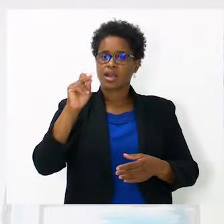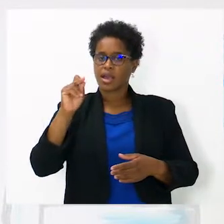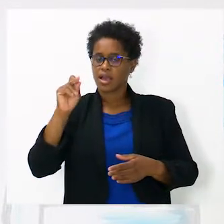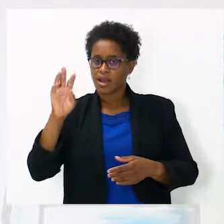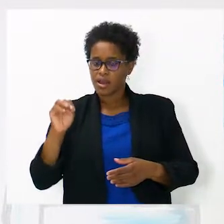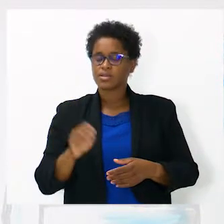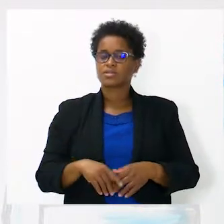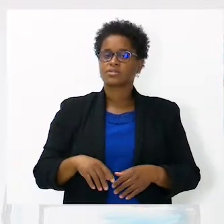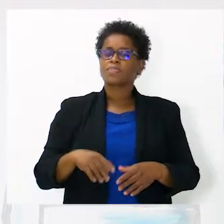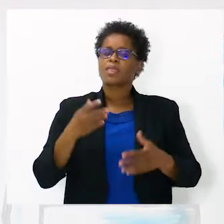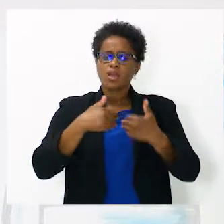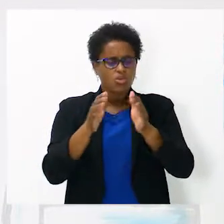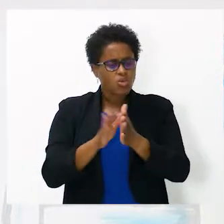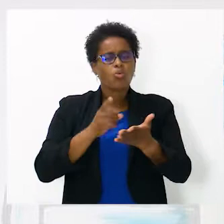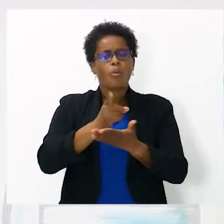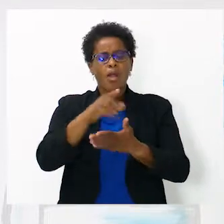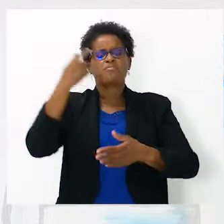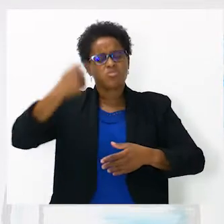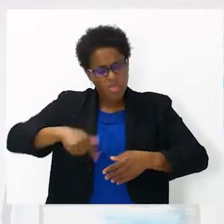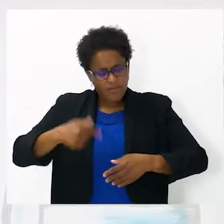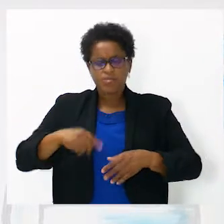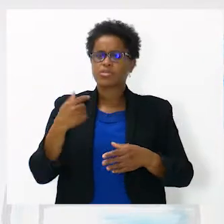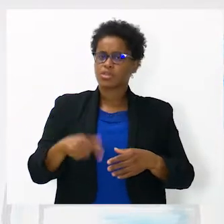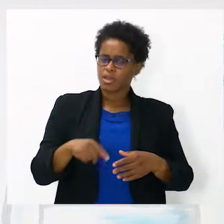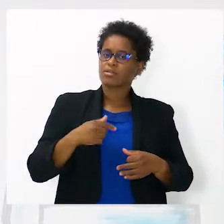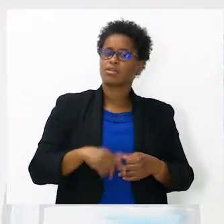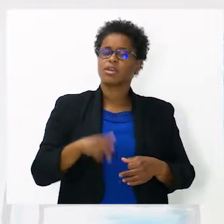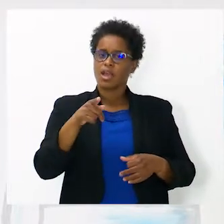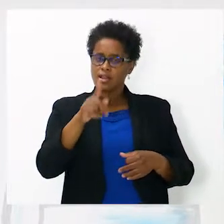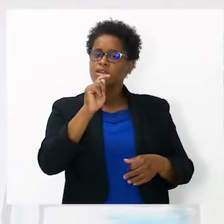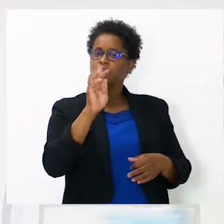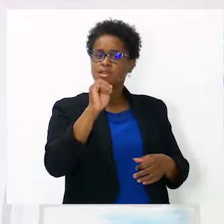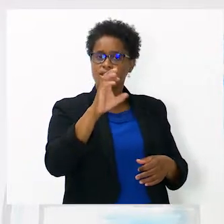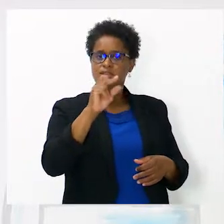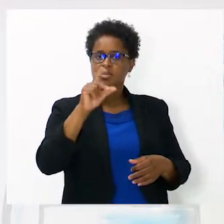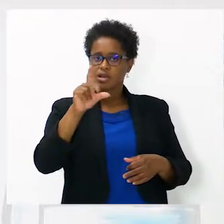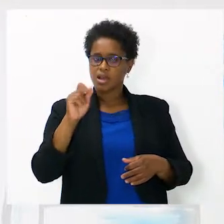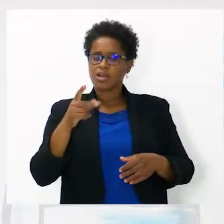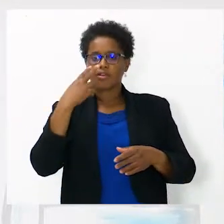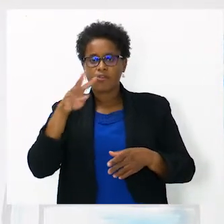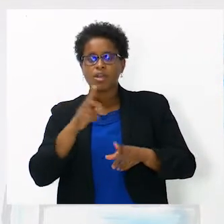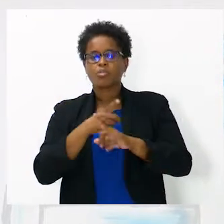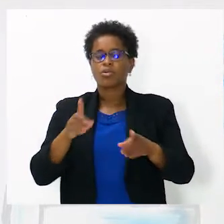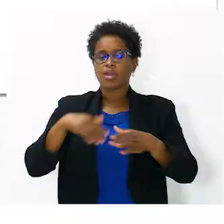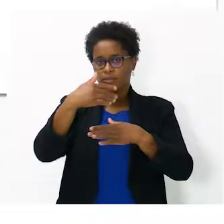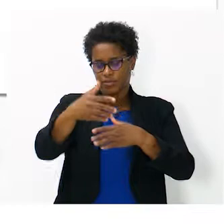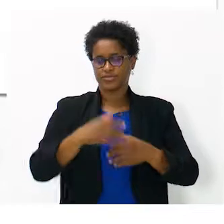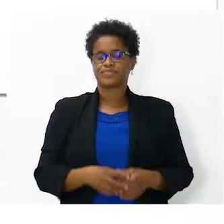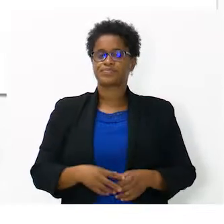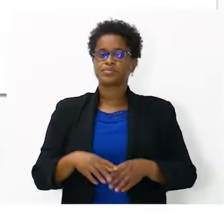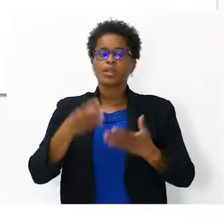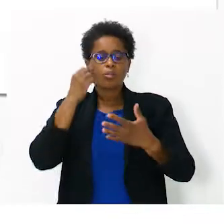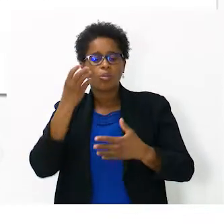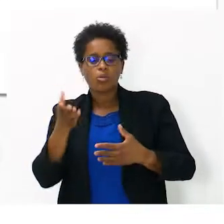os mapas devemos ter ou tem que ter ali a escala. Vamos ver porquê mais à frente.